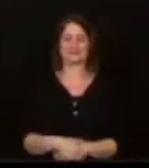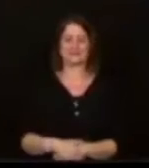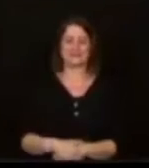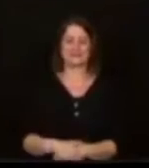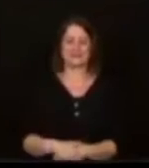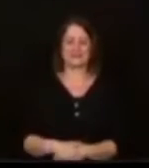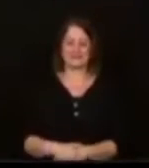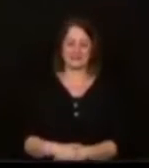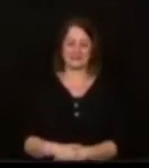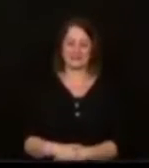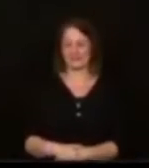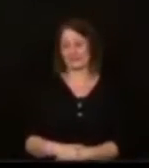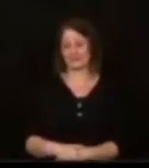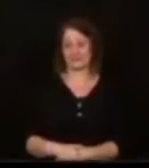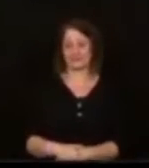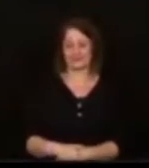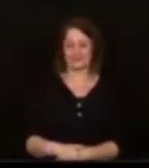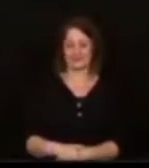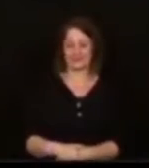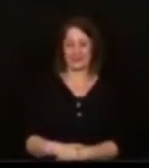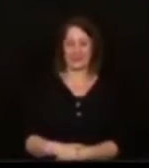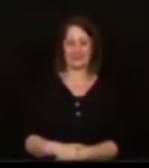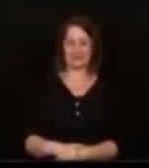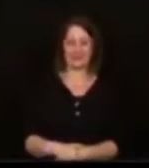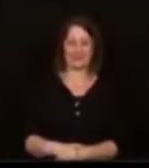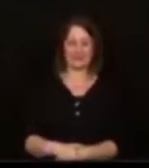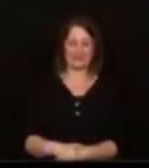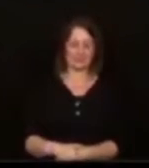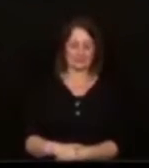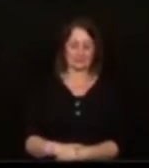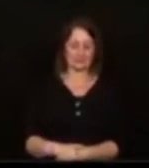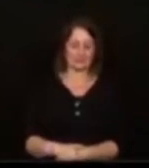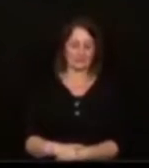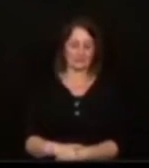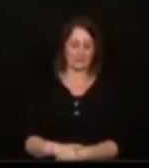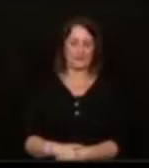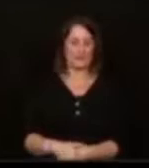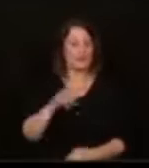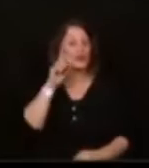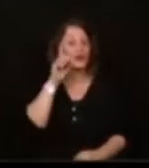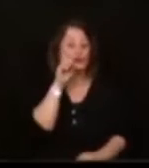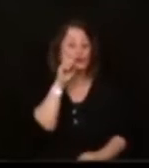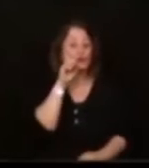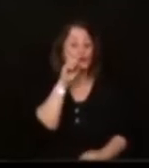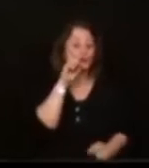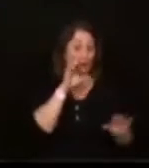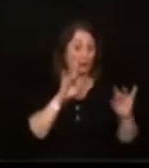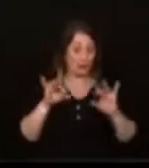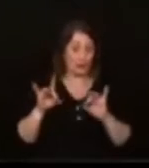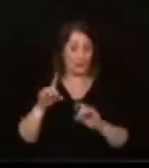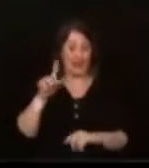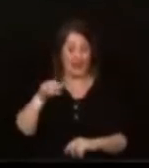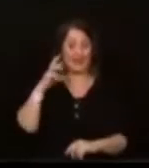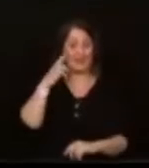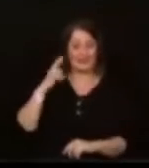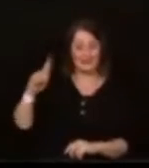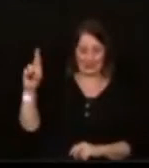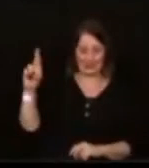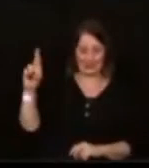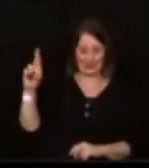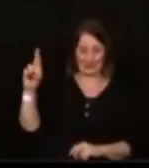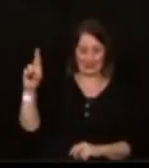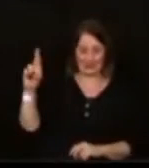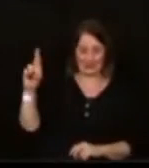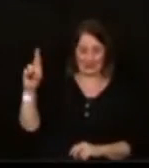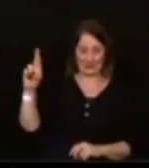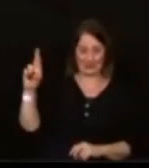É uma satisfação muito grande estar aqui. Todo dia é dia do Senhor. Mas hoje. Alô. É